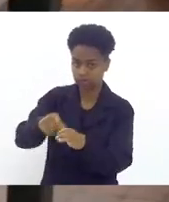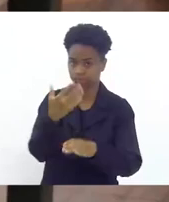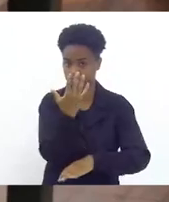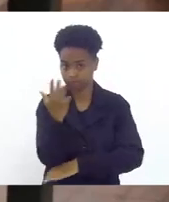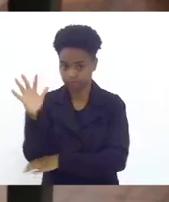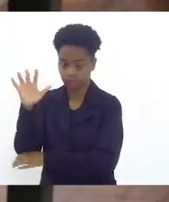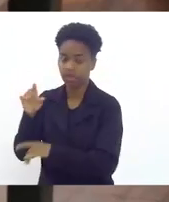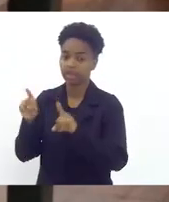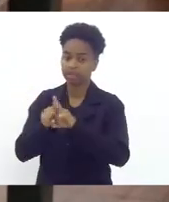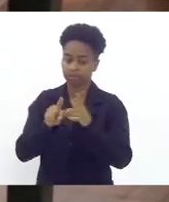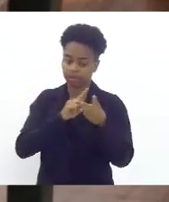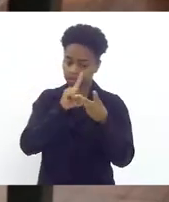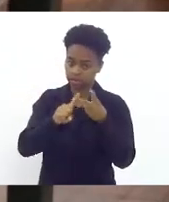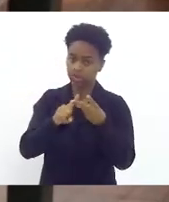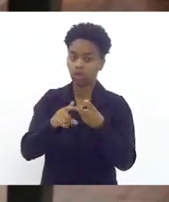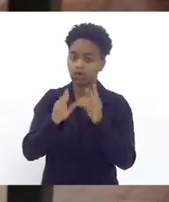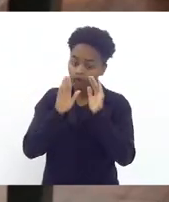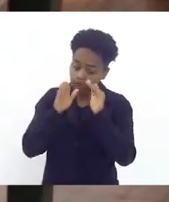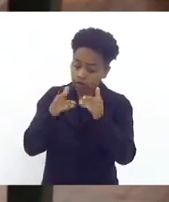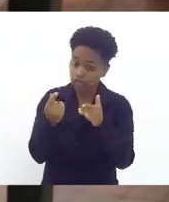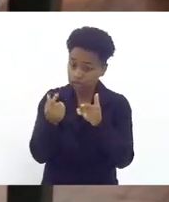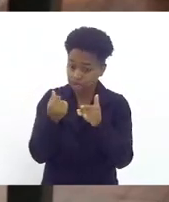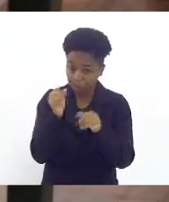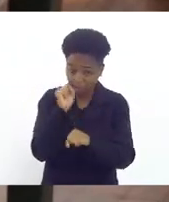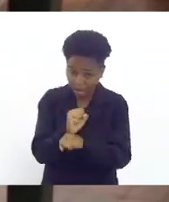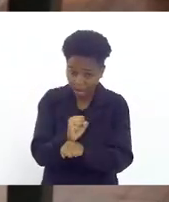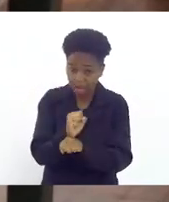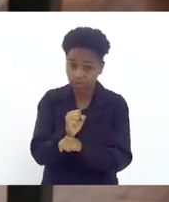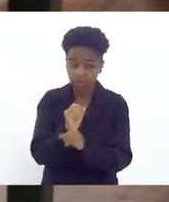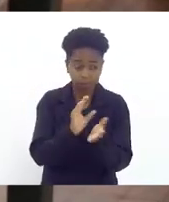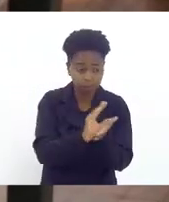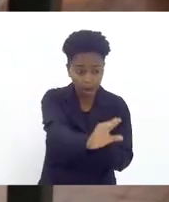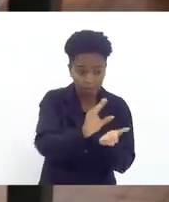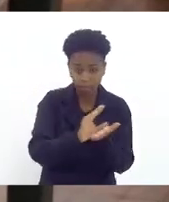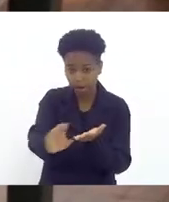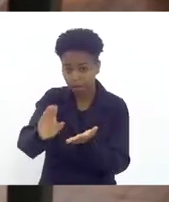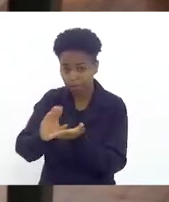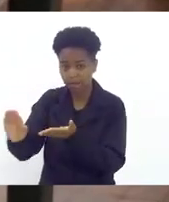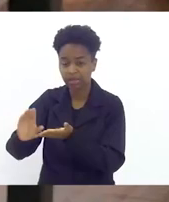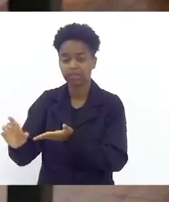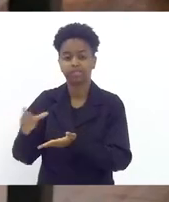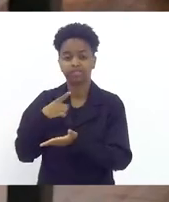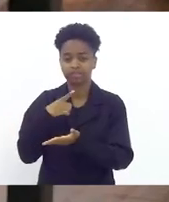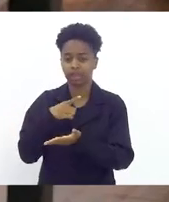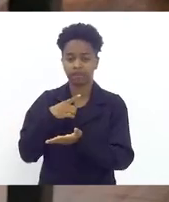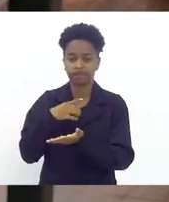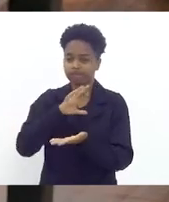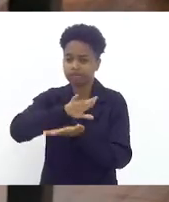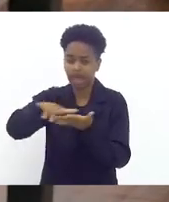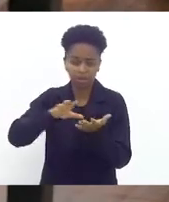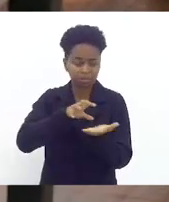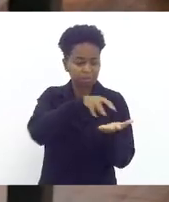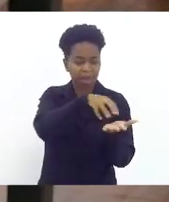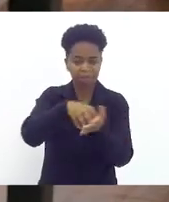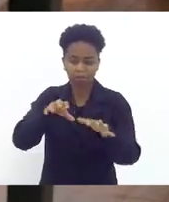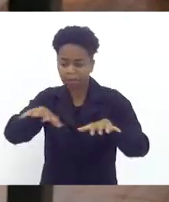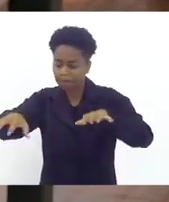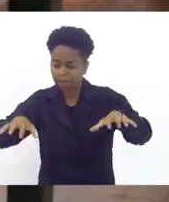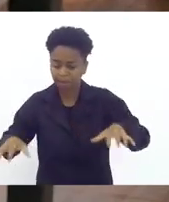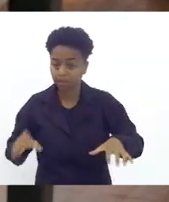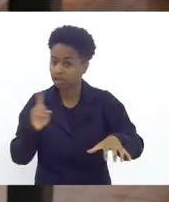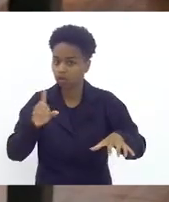a concentração desses recursos que hoje estão parados comitê de bacia fundo de restauração num mesmo sentido